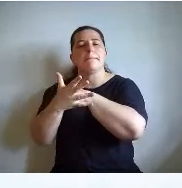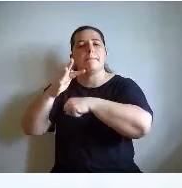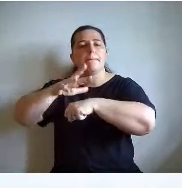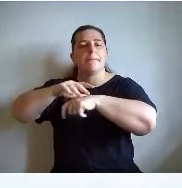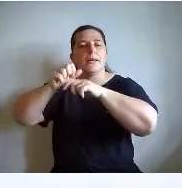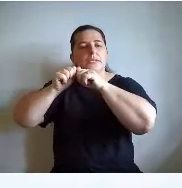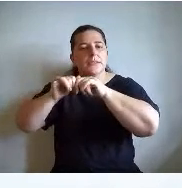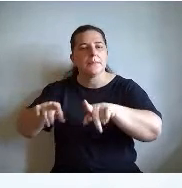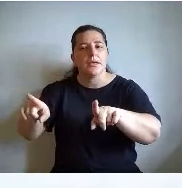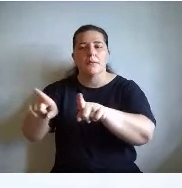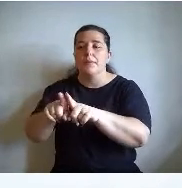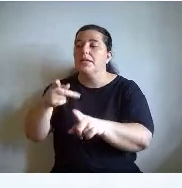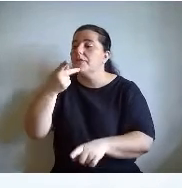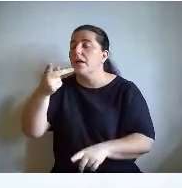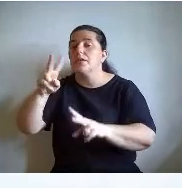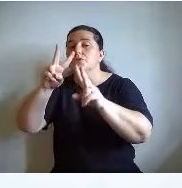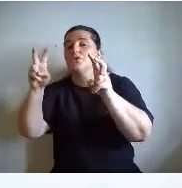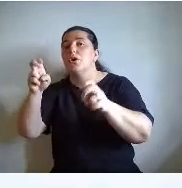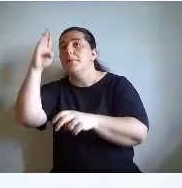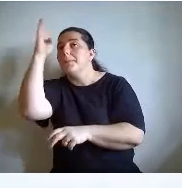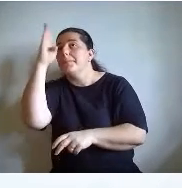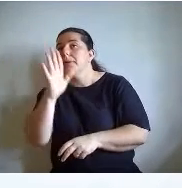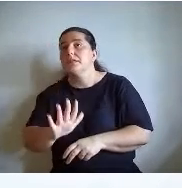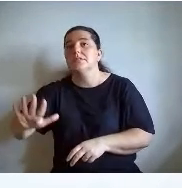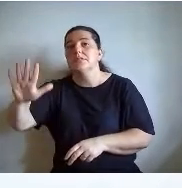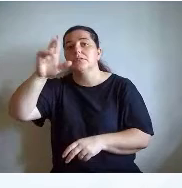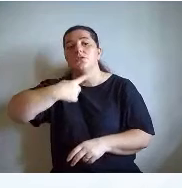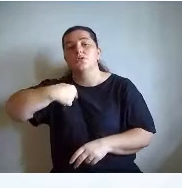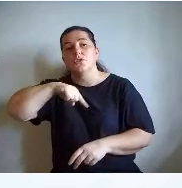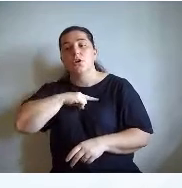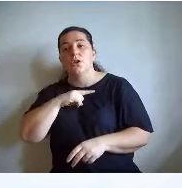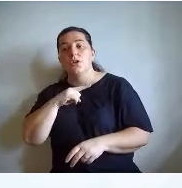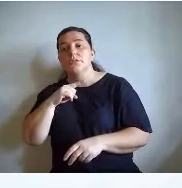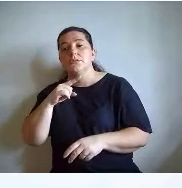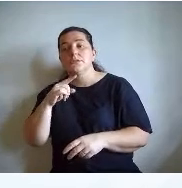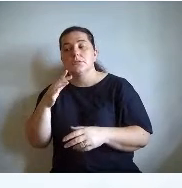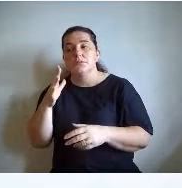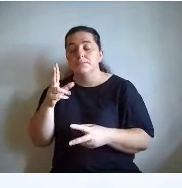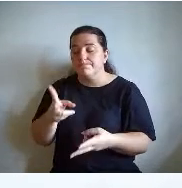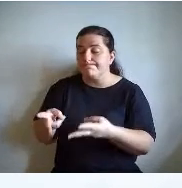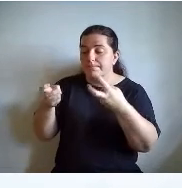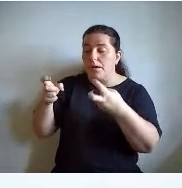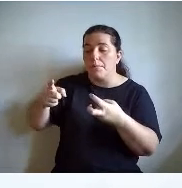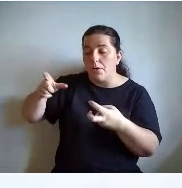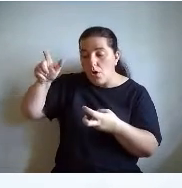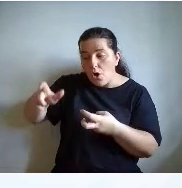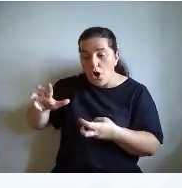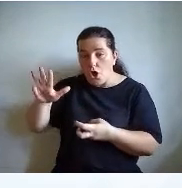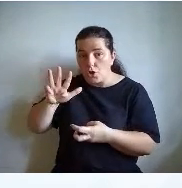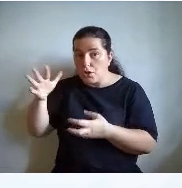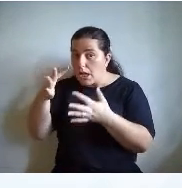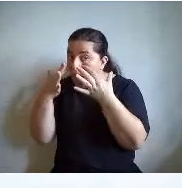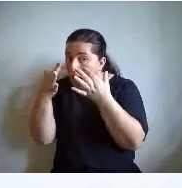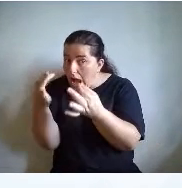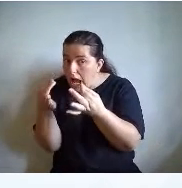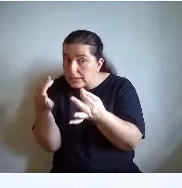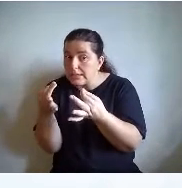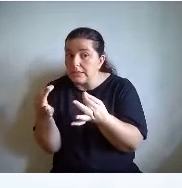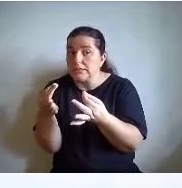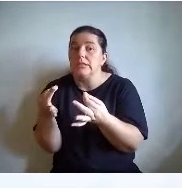né? Ele estava atento às questões que a gente está aqui falando, né? Essa desigualdade